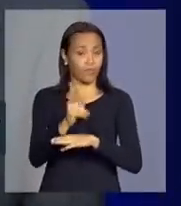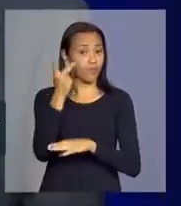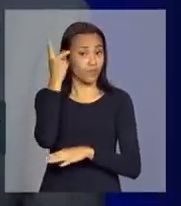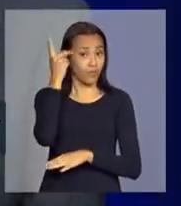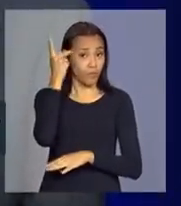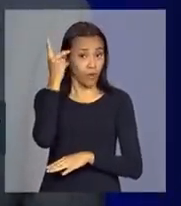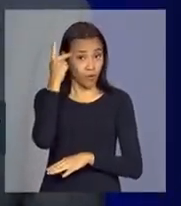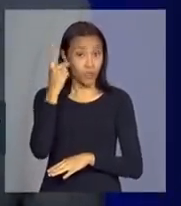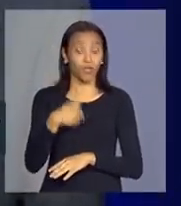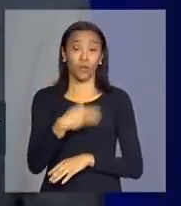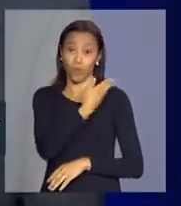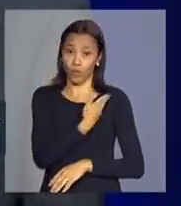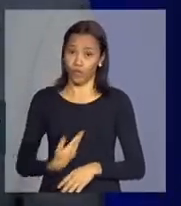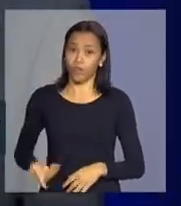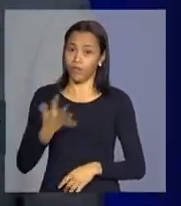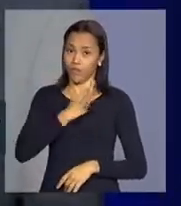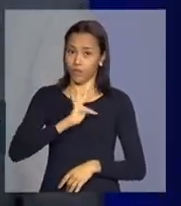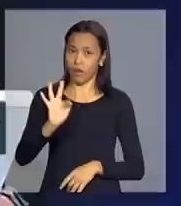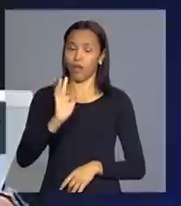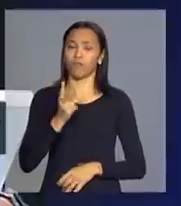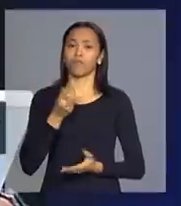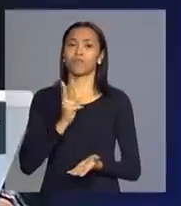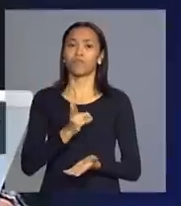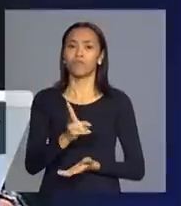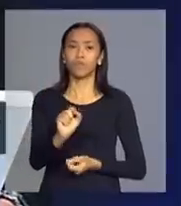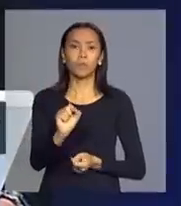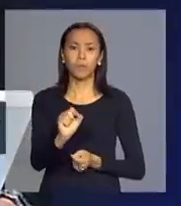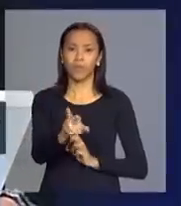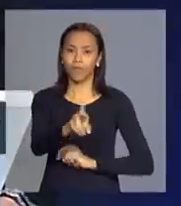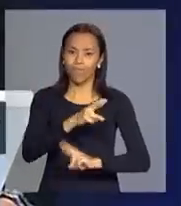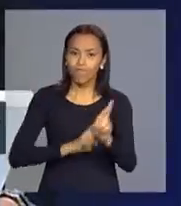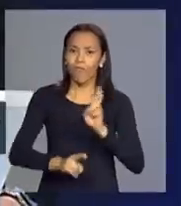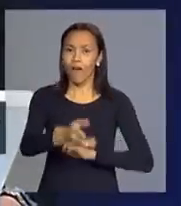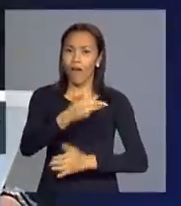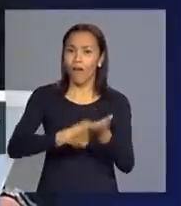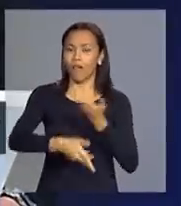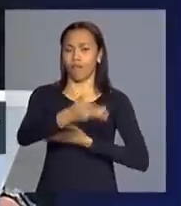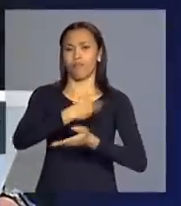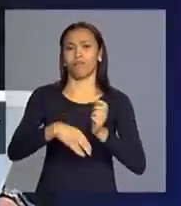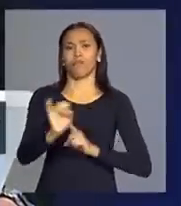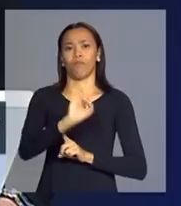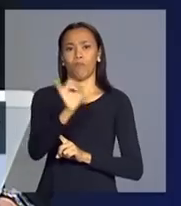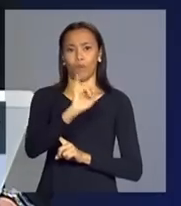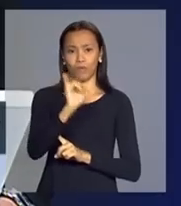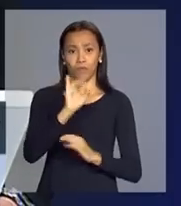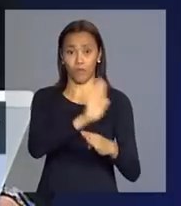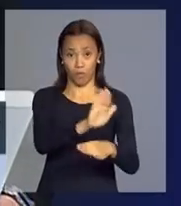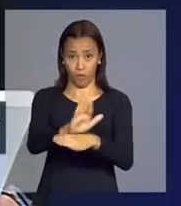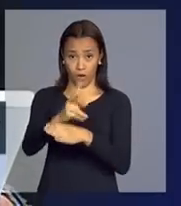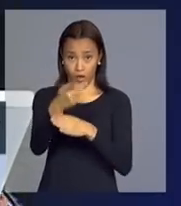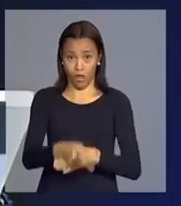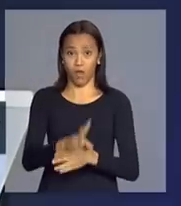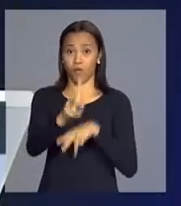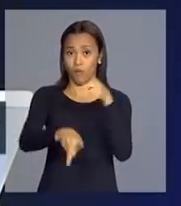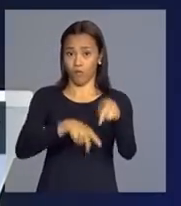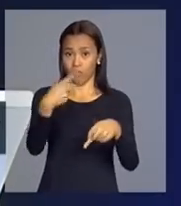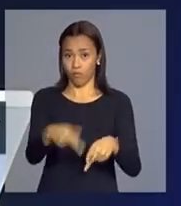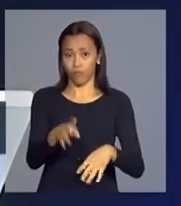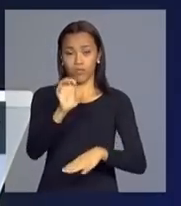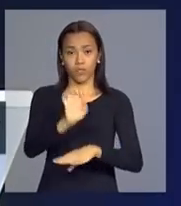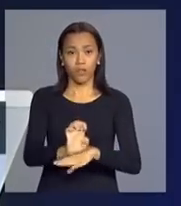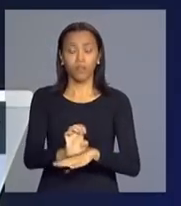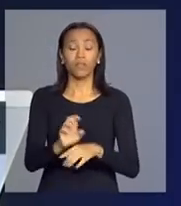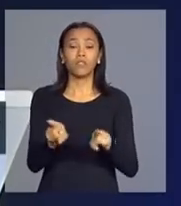quem o governo federal tem desenvolvido atividades muito importantes para a população. Queria cumprimentar